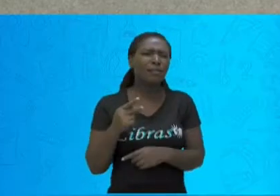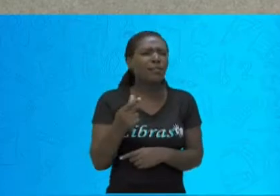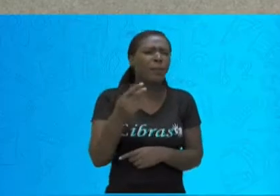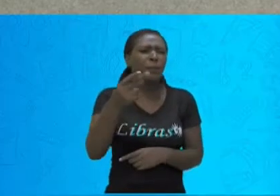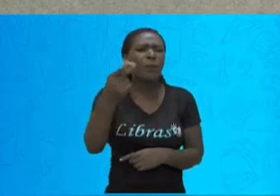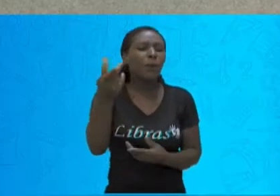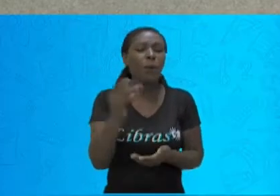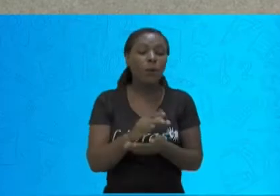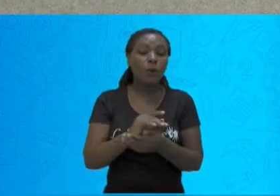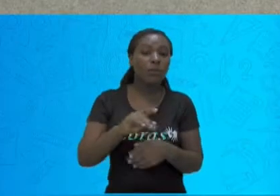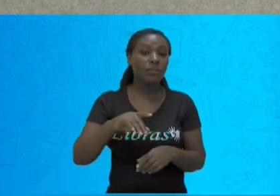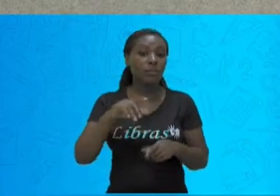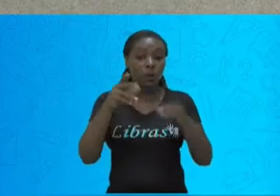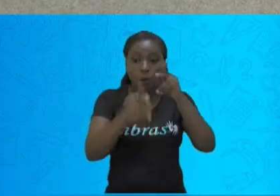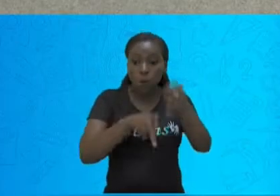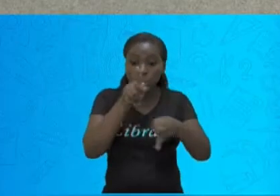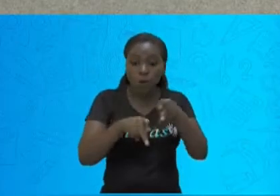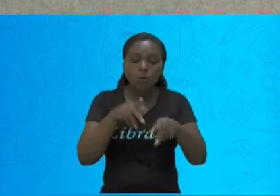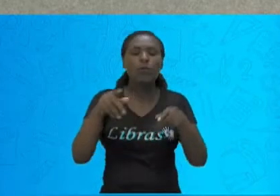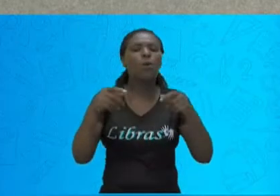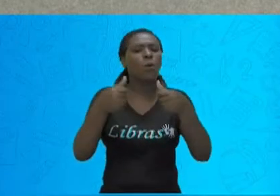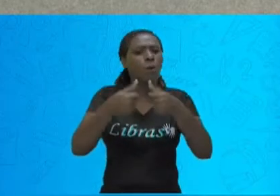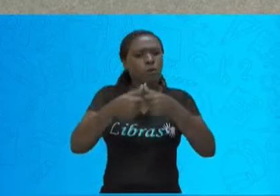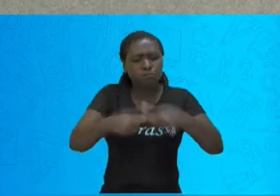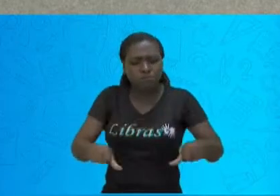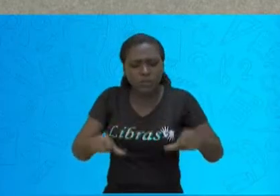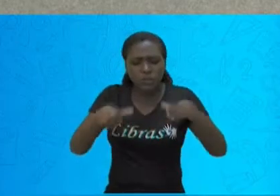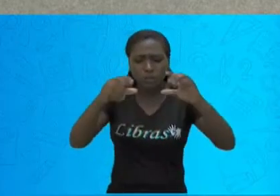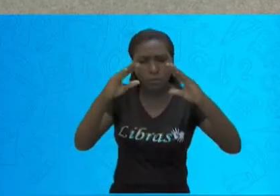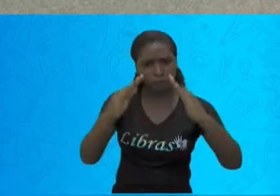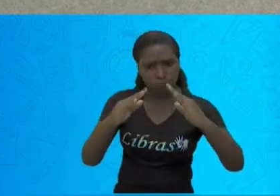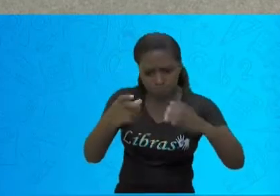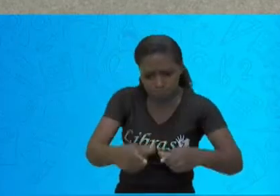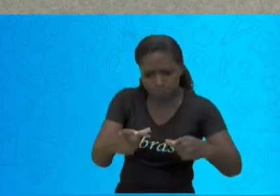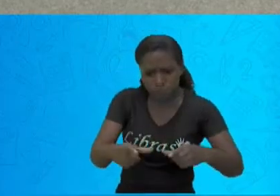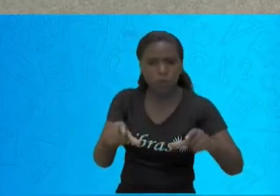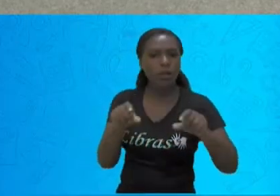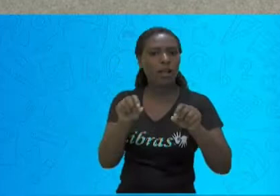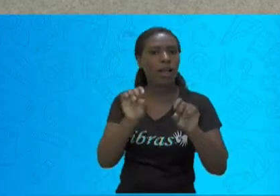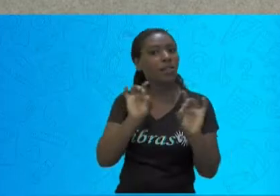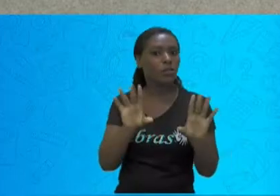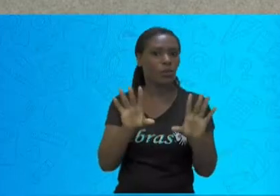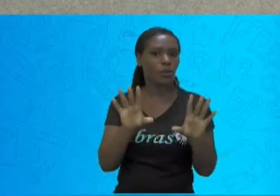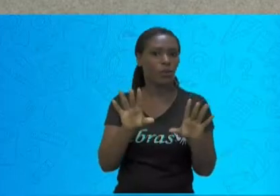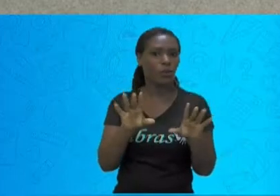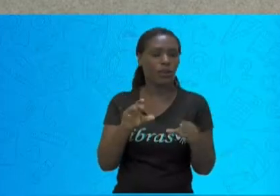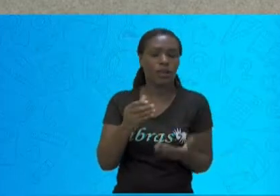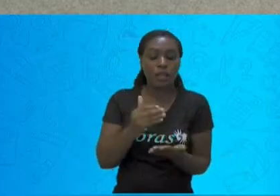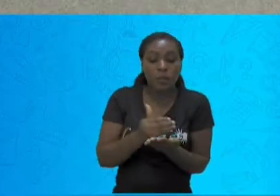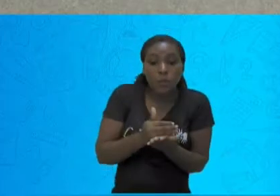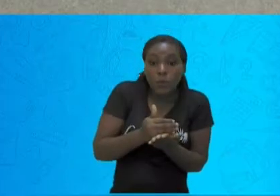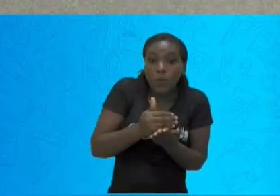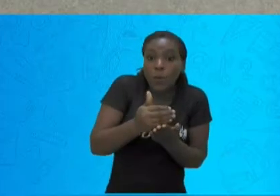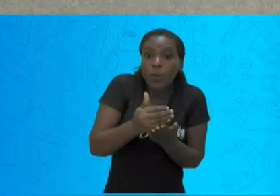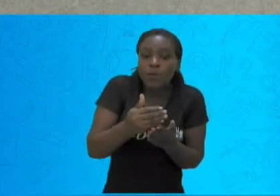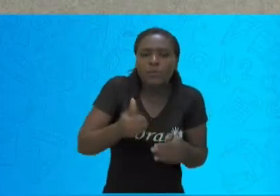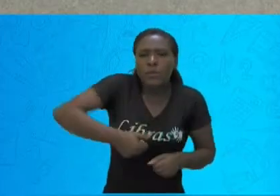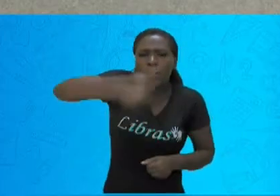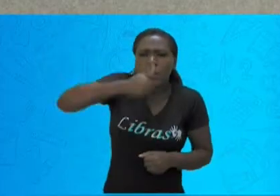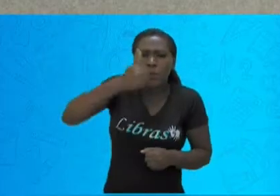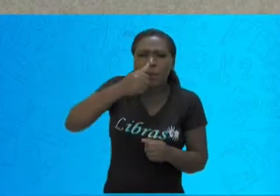dos mares, surgindo assim as primeiras comunidades de agricultores ou